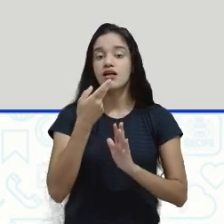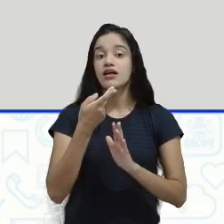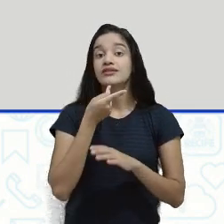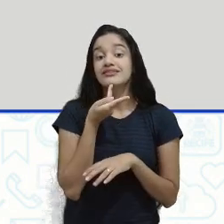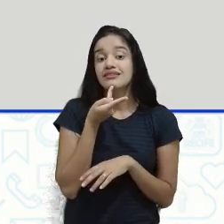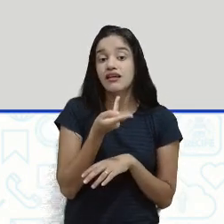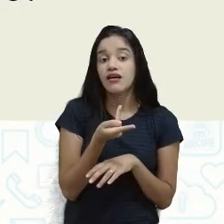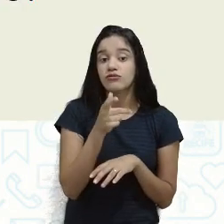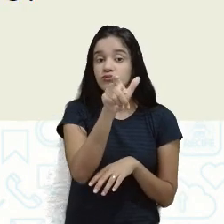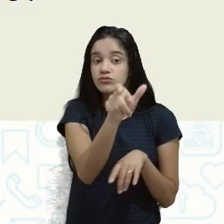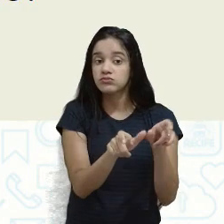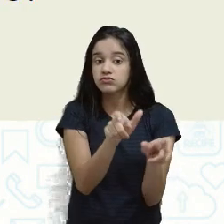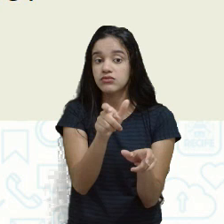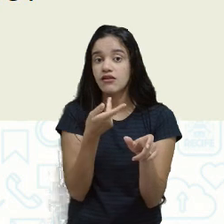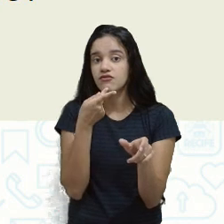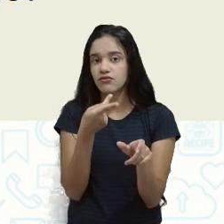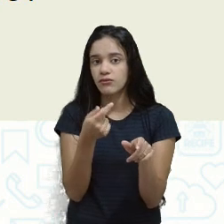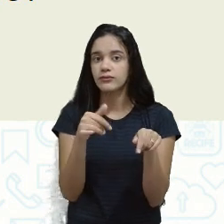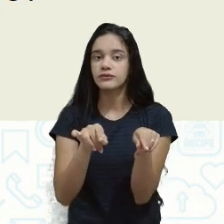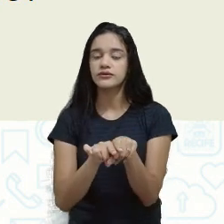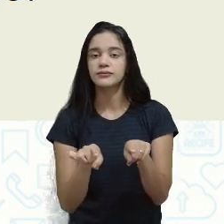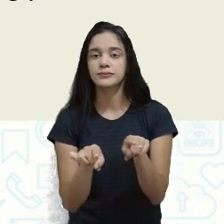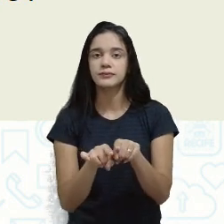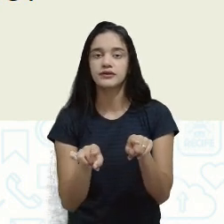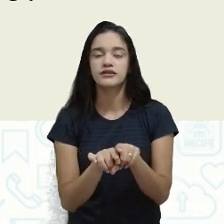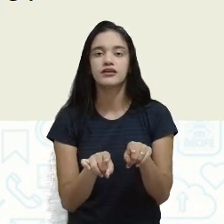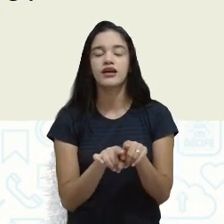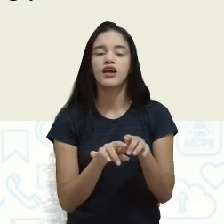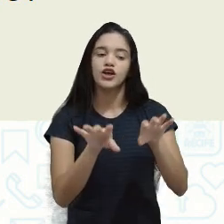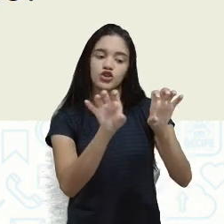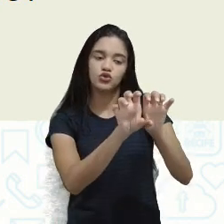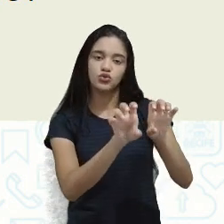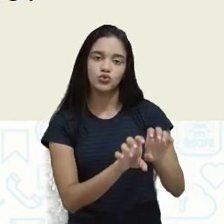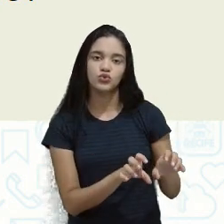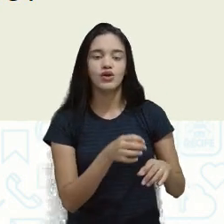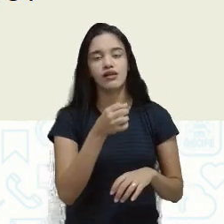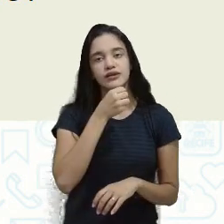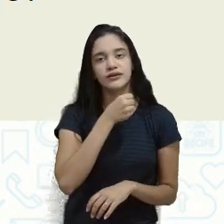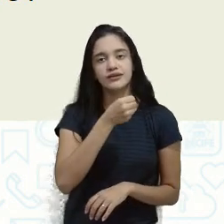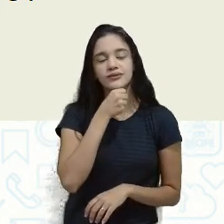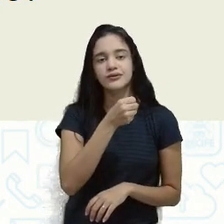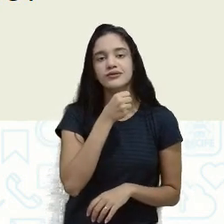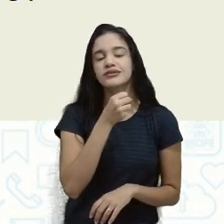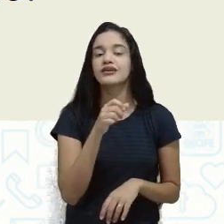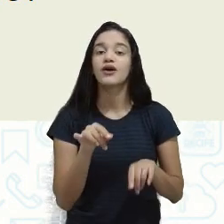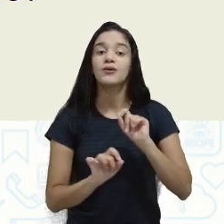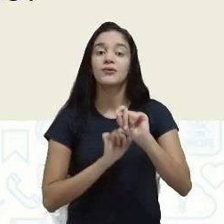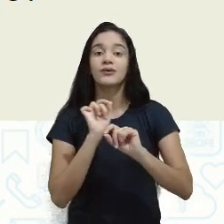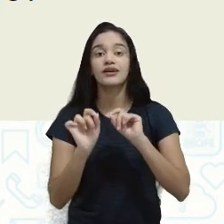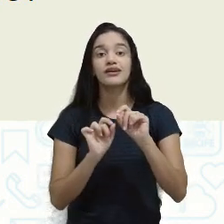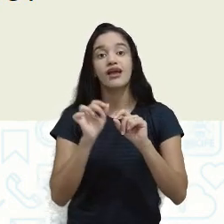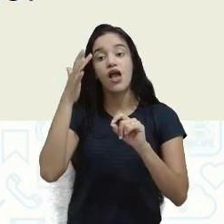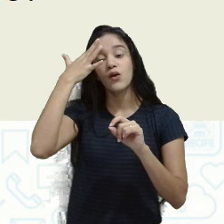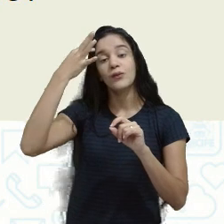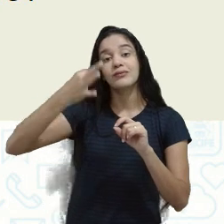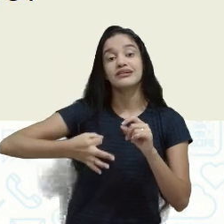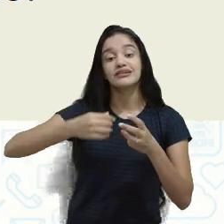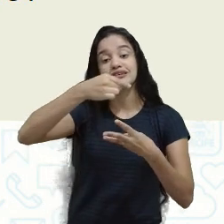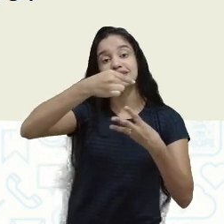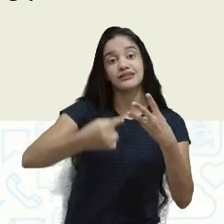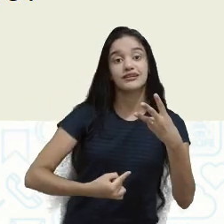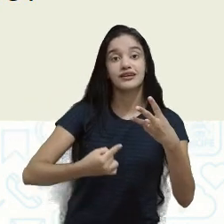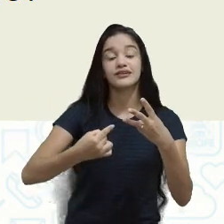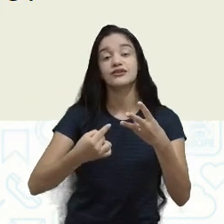personagem. A estrutura da entrevista compreende 3 momentos: